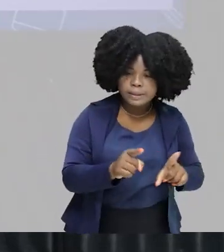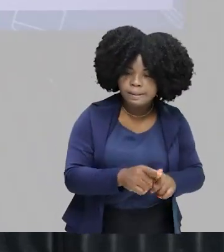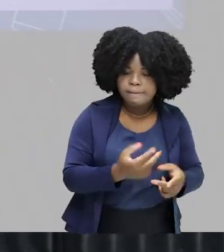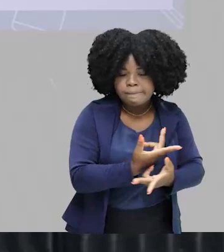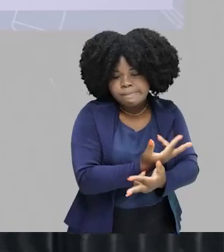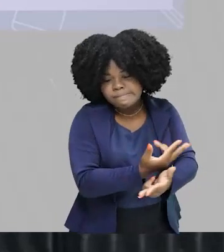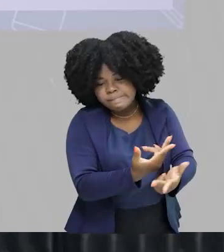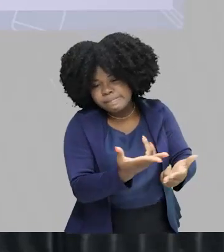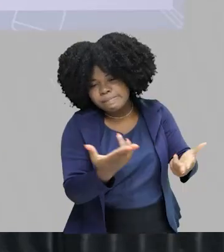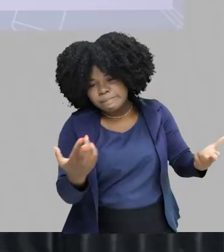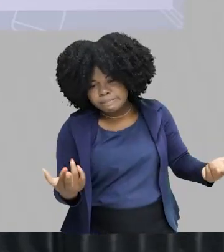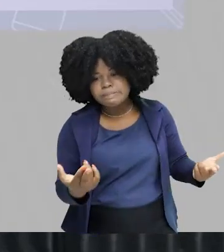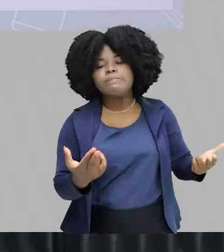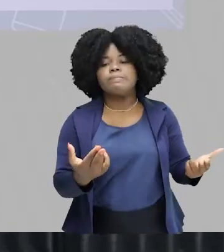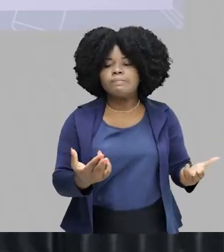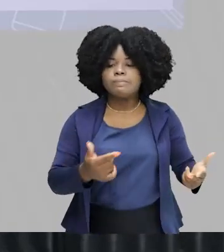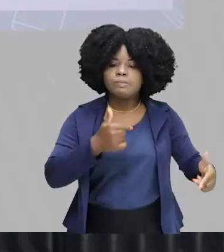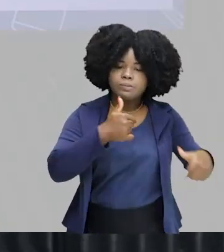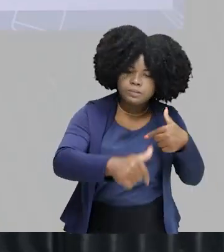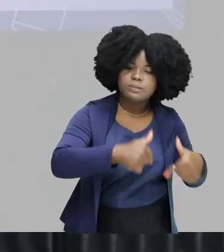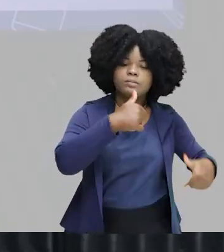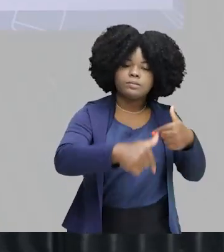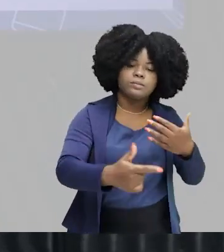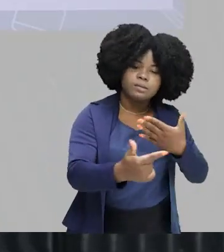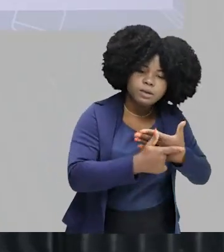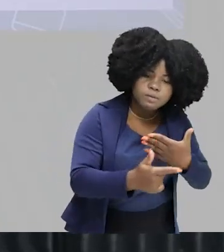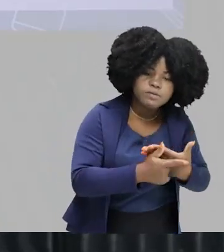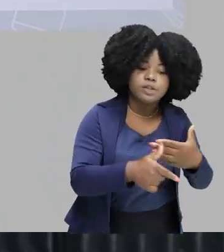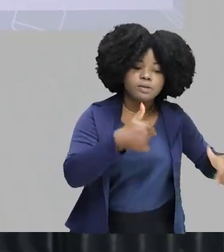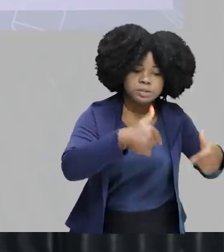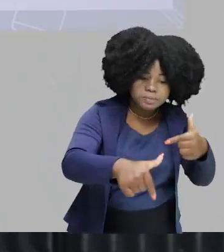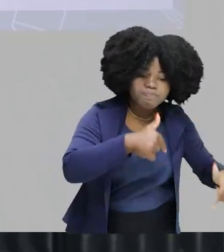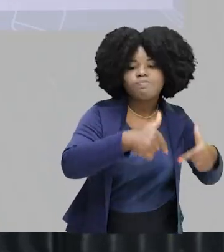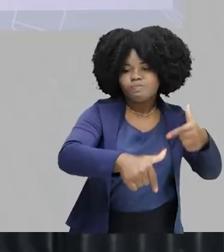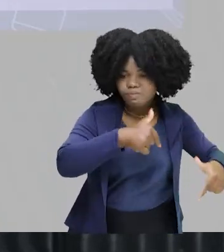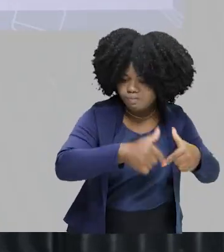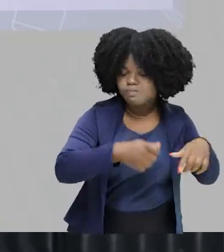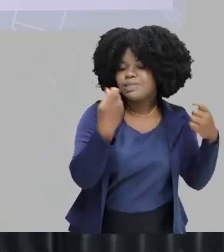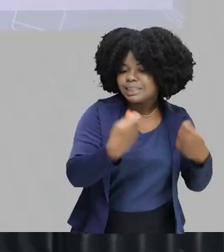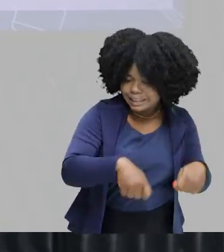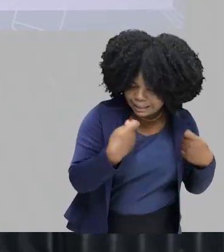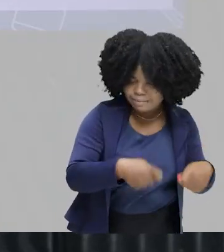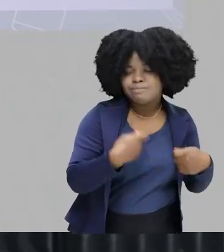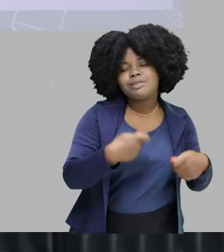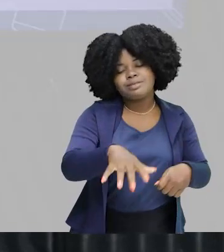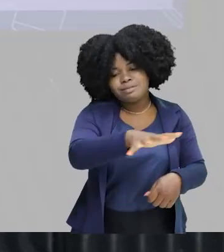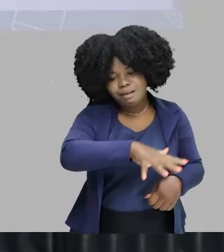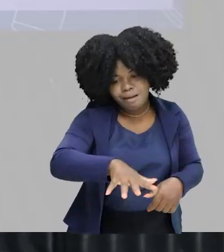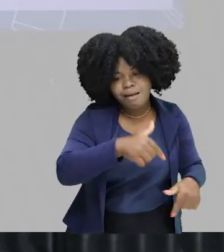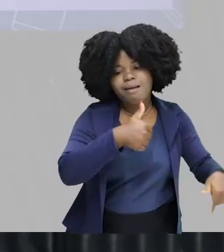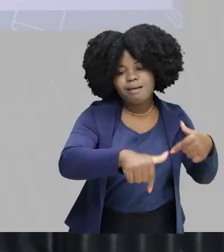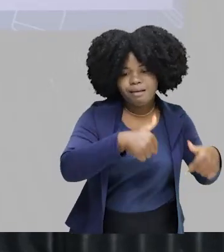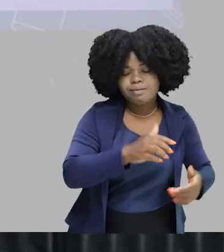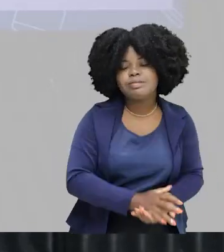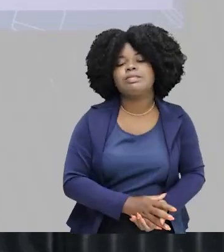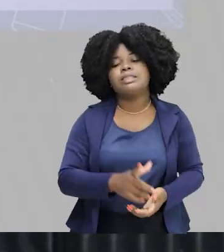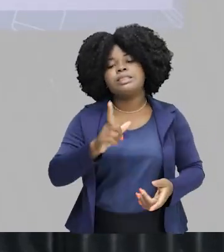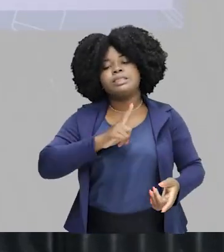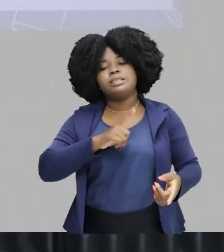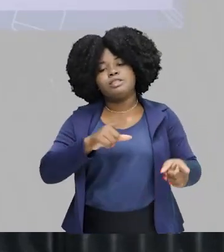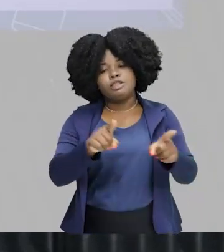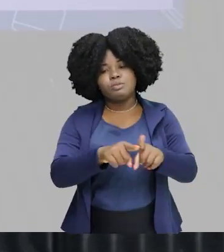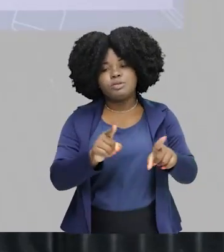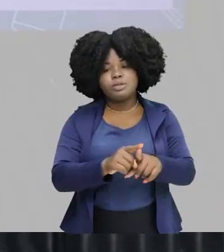diversidade maior de tarefas, de funções cumpridas nesses postos ou ambientes de trabalho. Nós temos muito